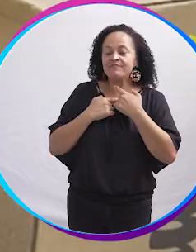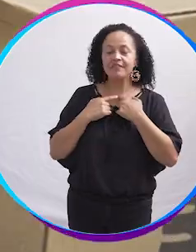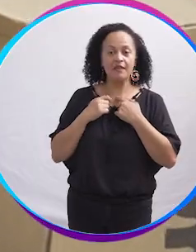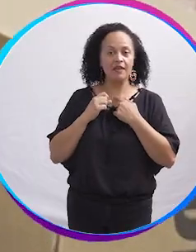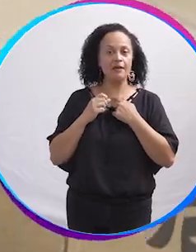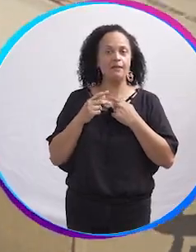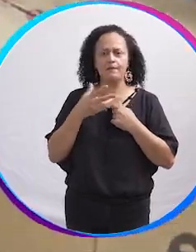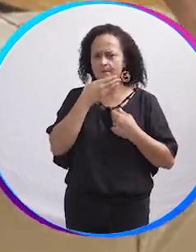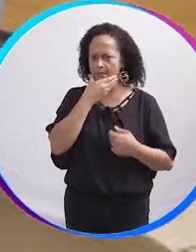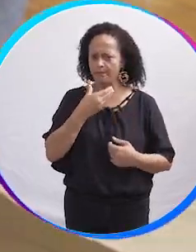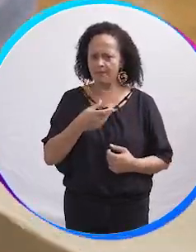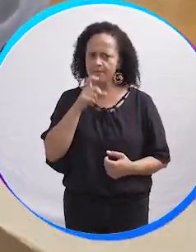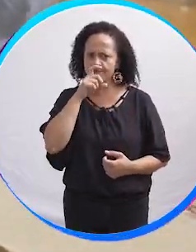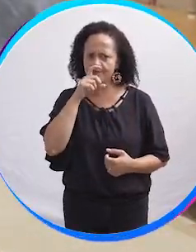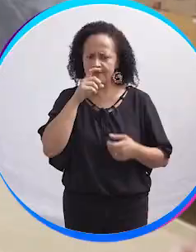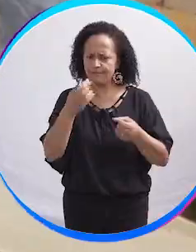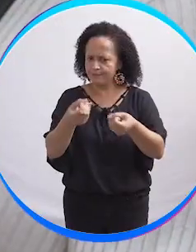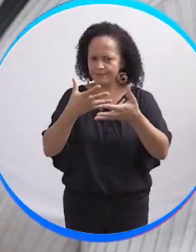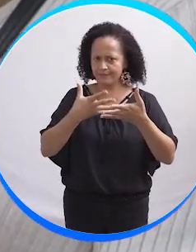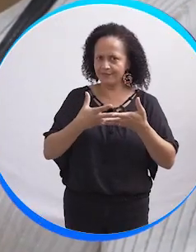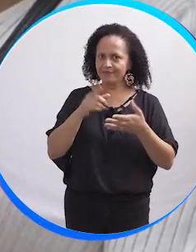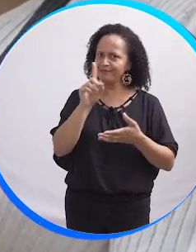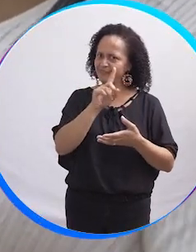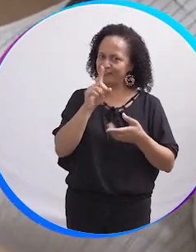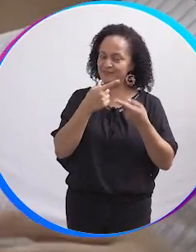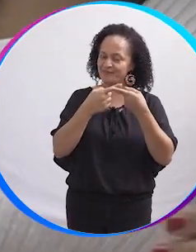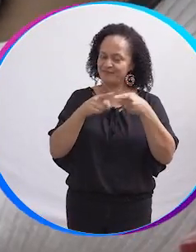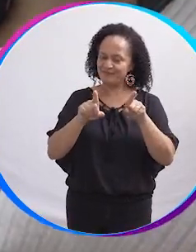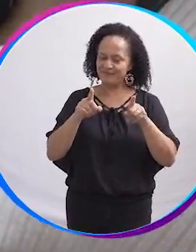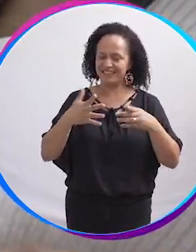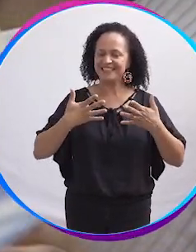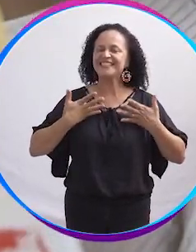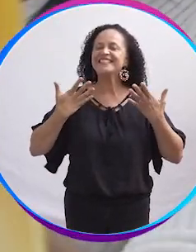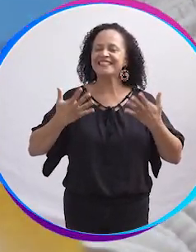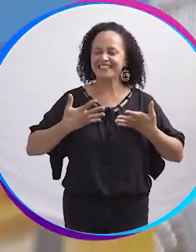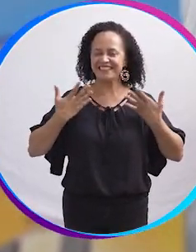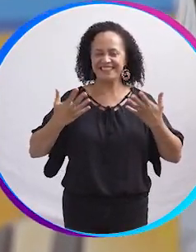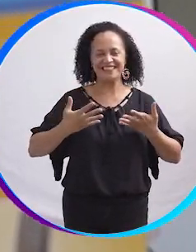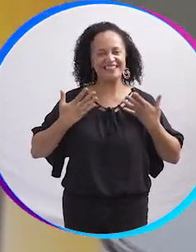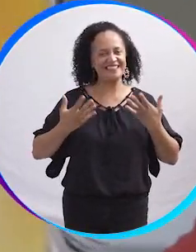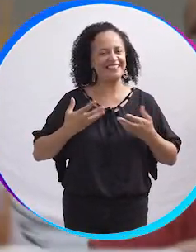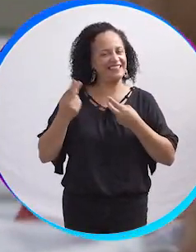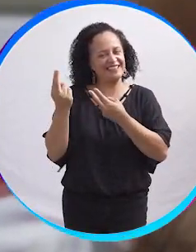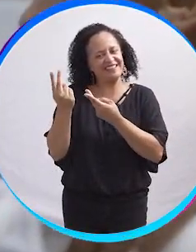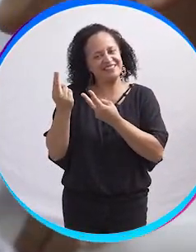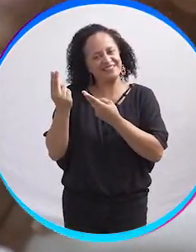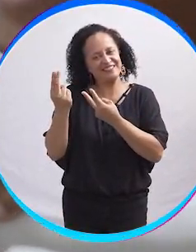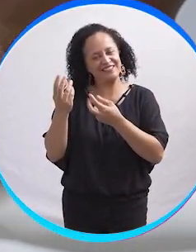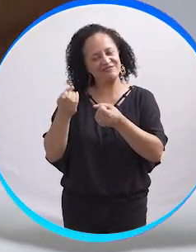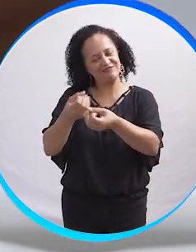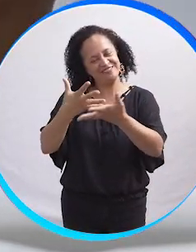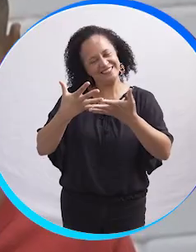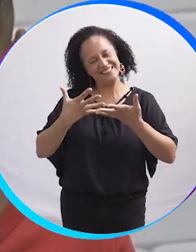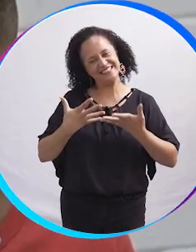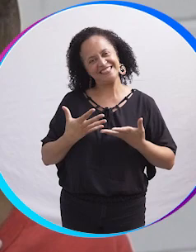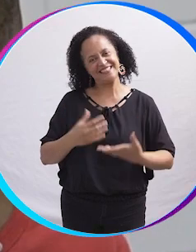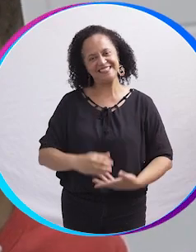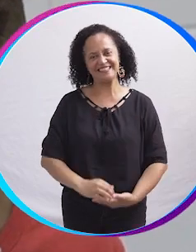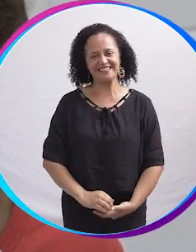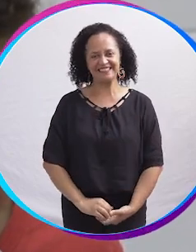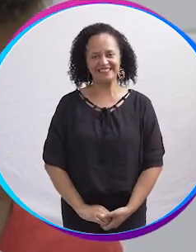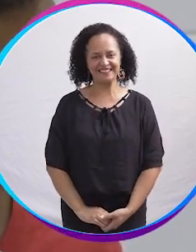desejado pode não ter sido entregue pelo bom velhinho, mas a alegria dos pequenos ao receber foi a mesma.